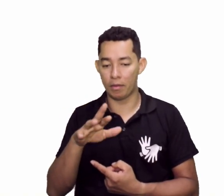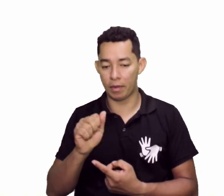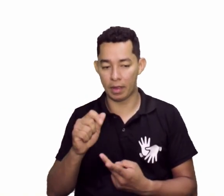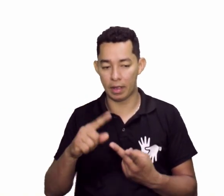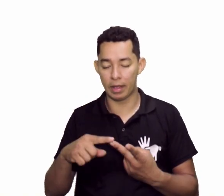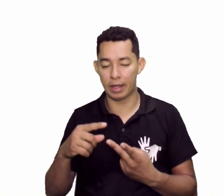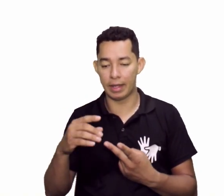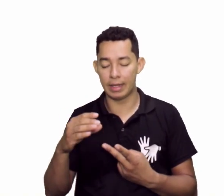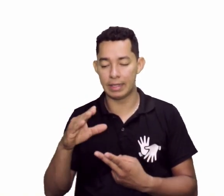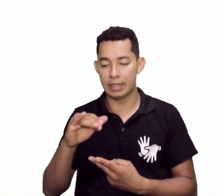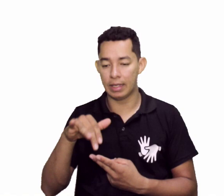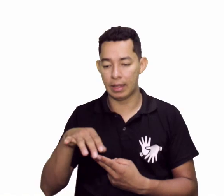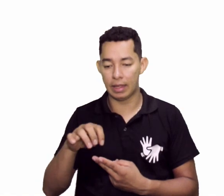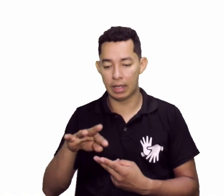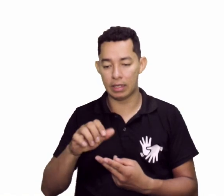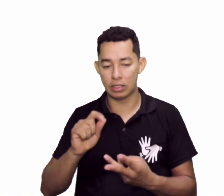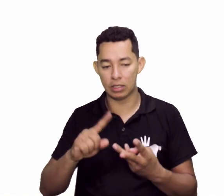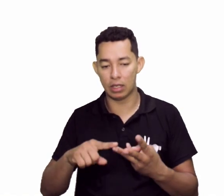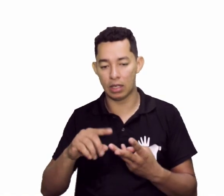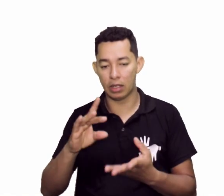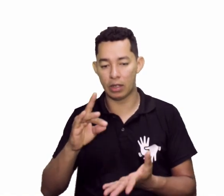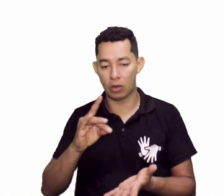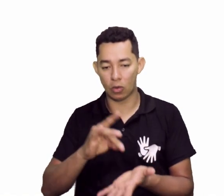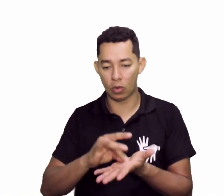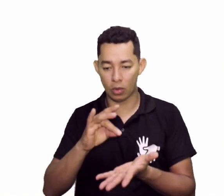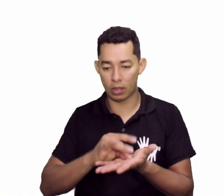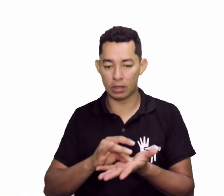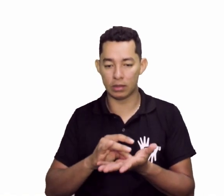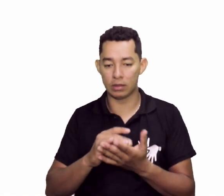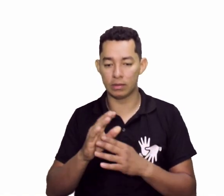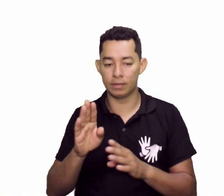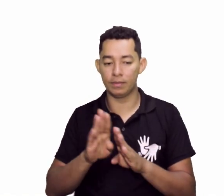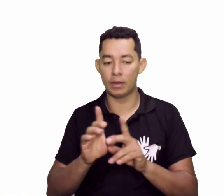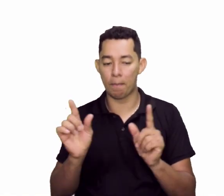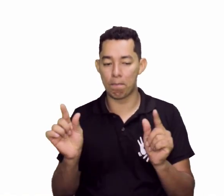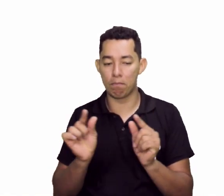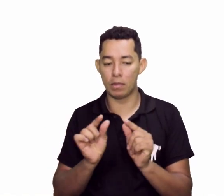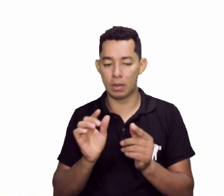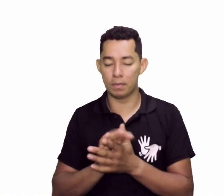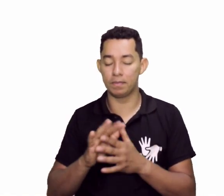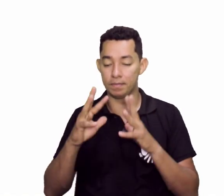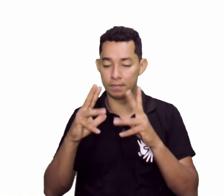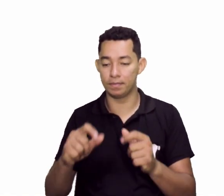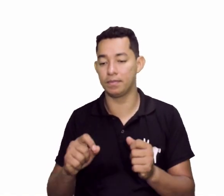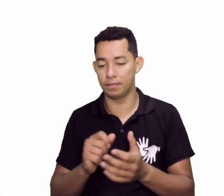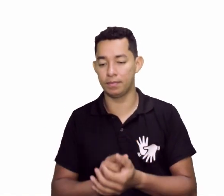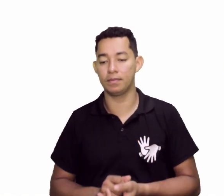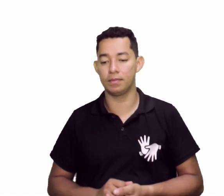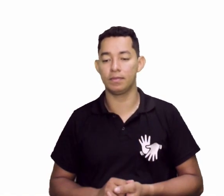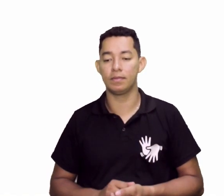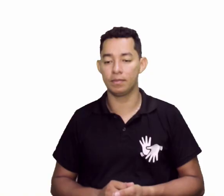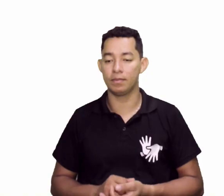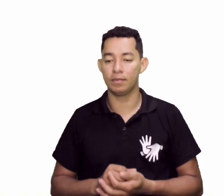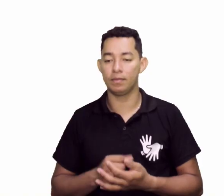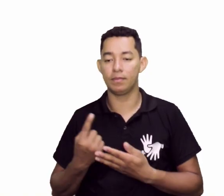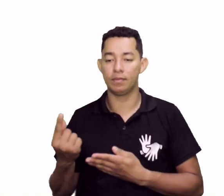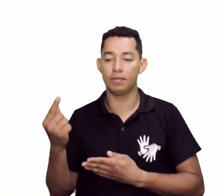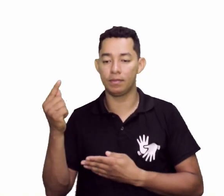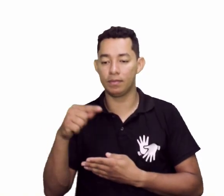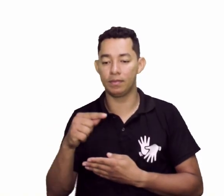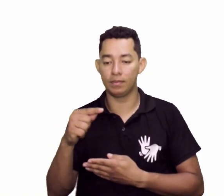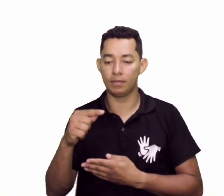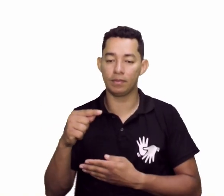cinética, concretismo, né? E o minimalismo, tudo isso aí veio, né? Explodindo aí,